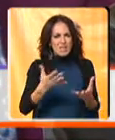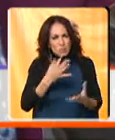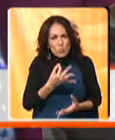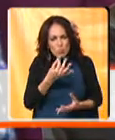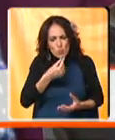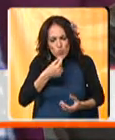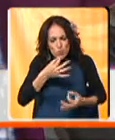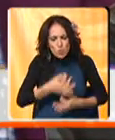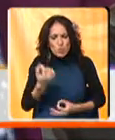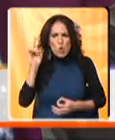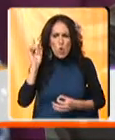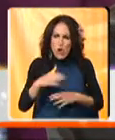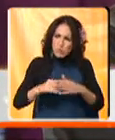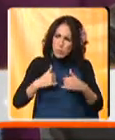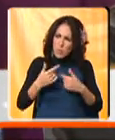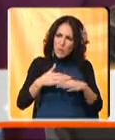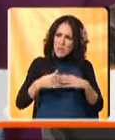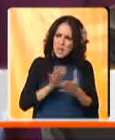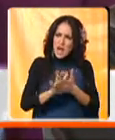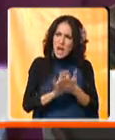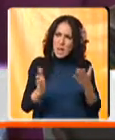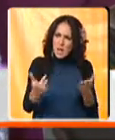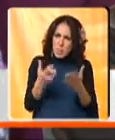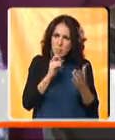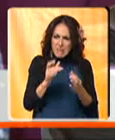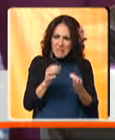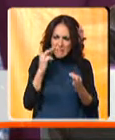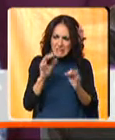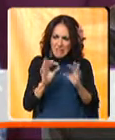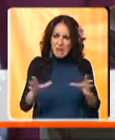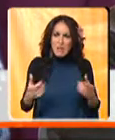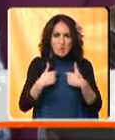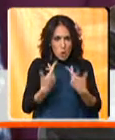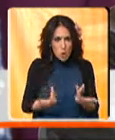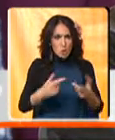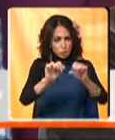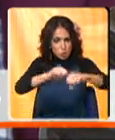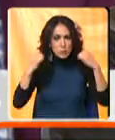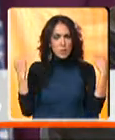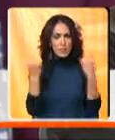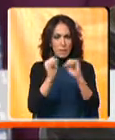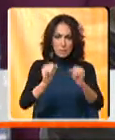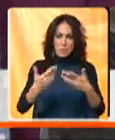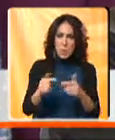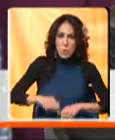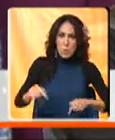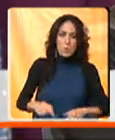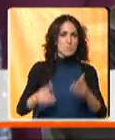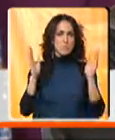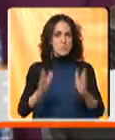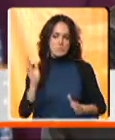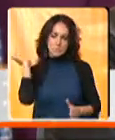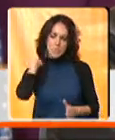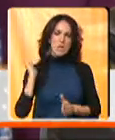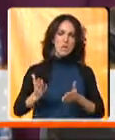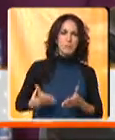injusto. Eles não fizeram nada, não contribuíram nada para estar naquela situação. Então nós, como sociedade, especialmente nos dias de hoje, temos